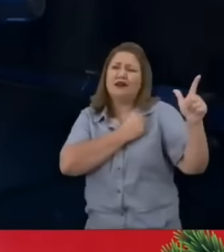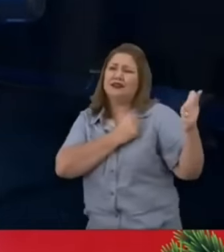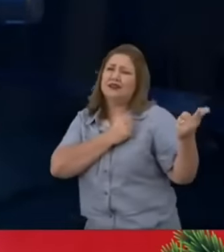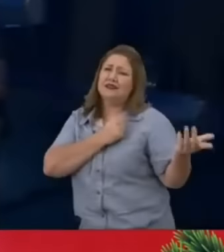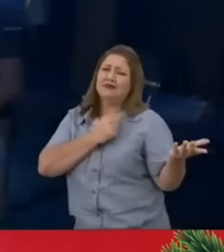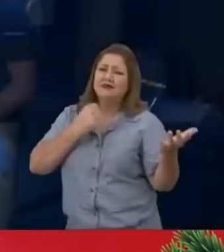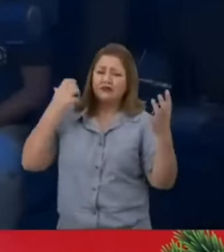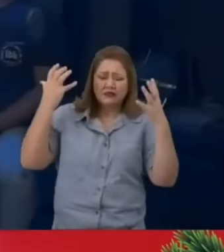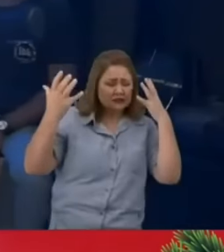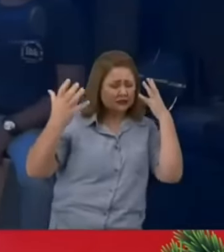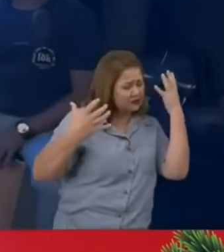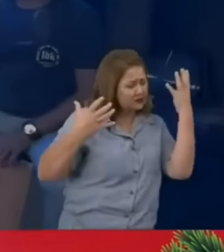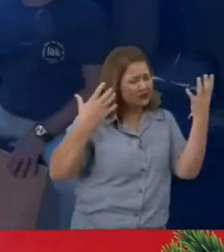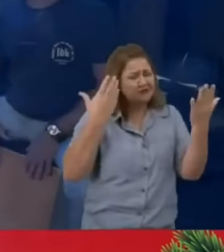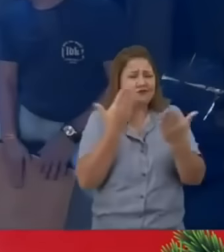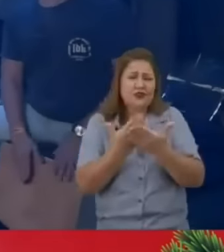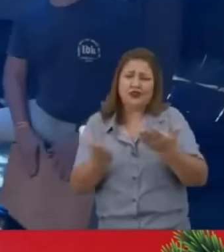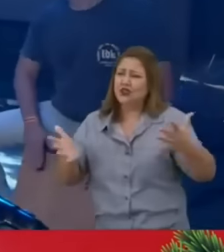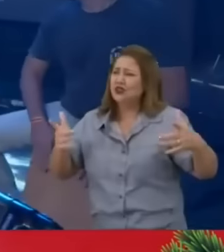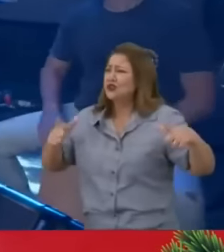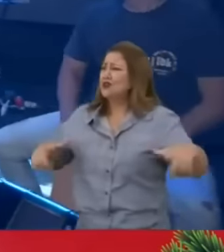perdido no vazio de outros passos,